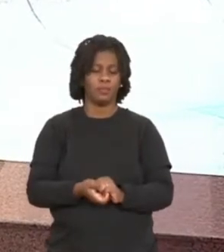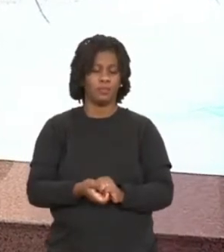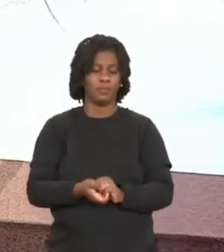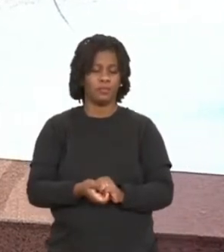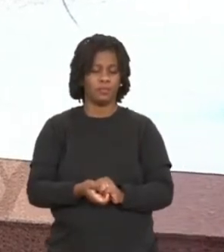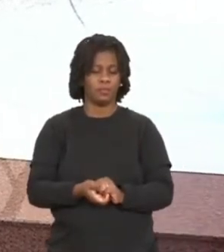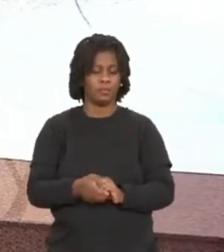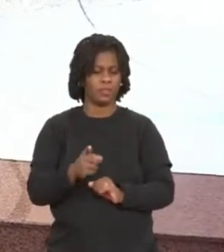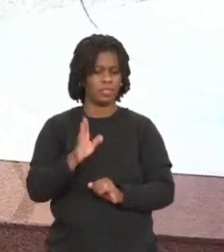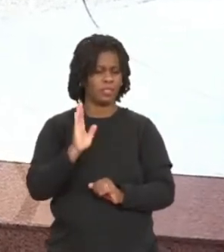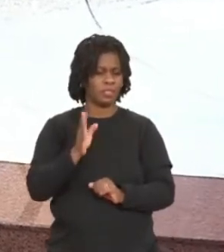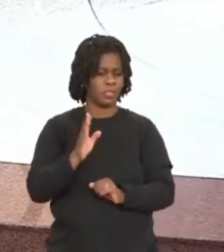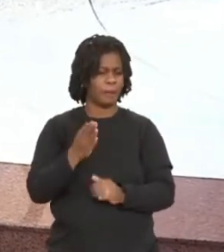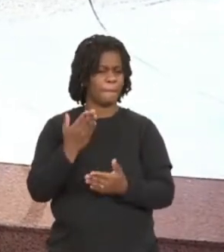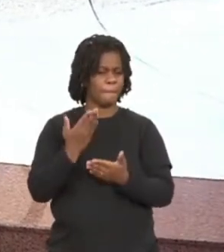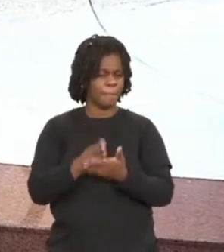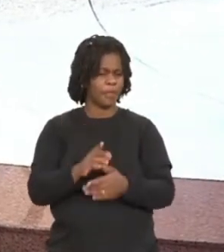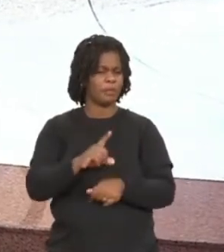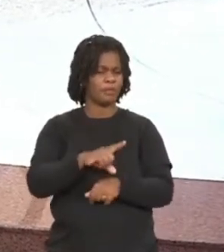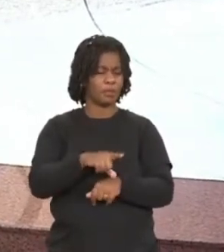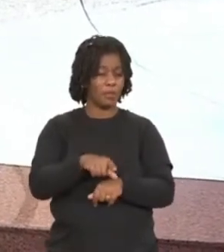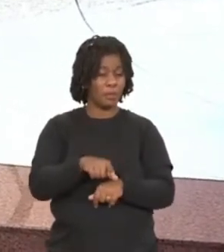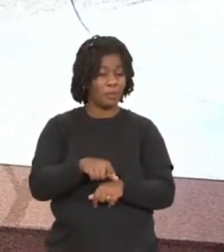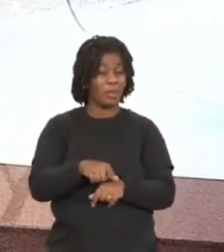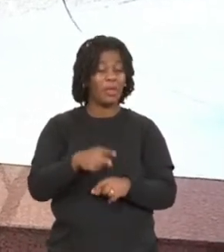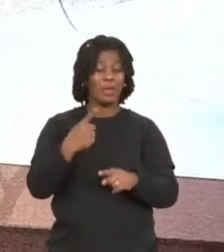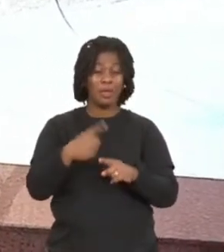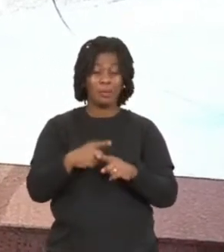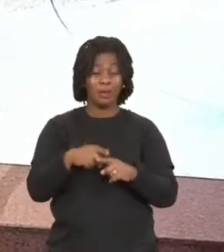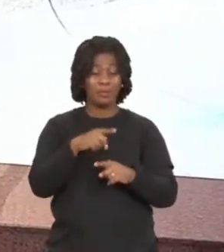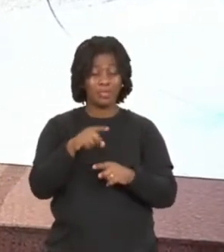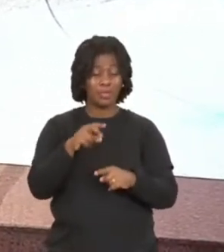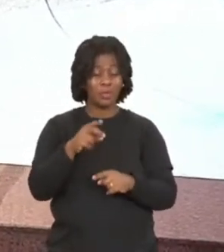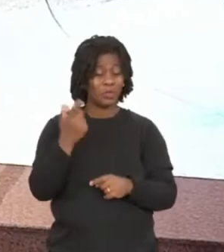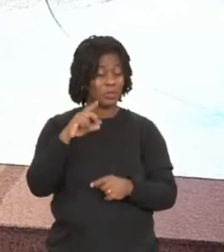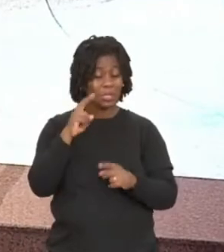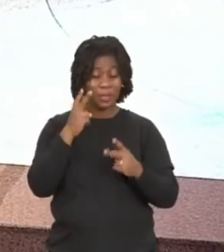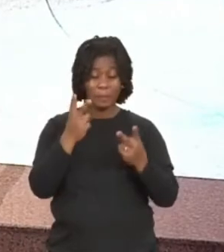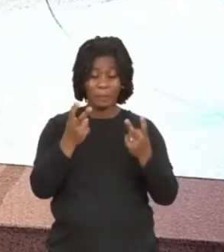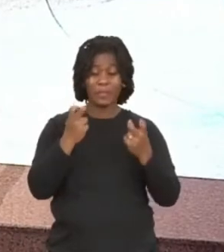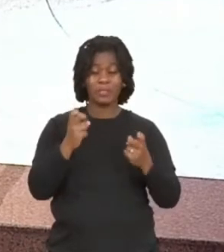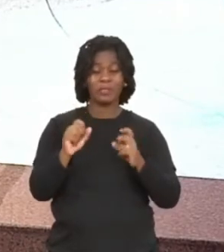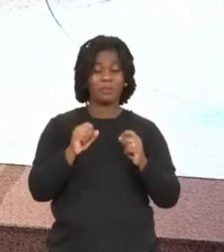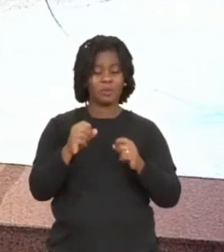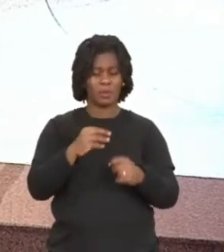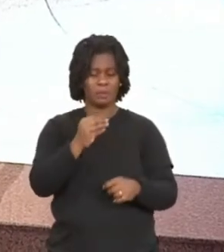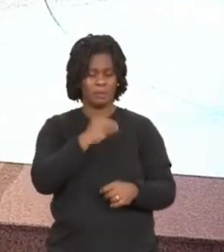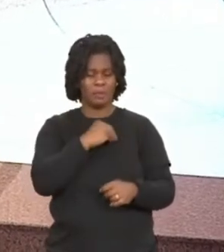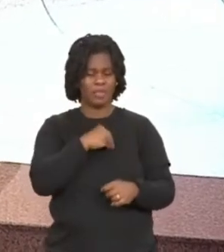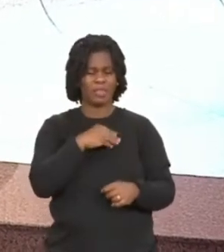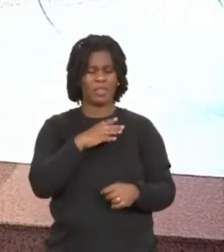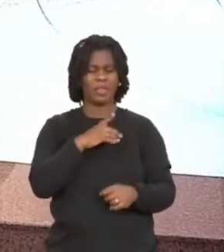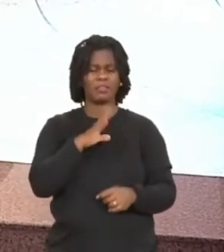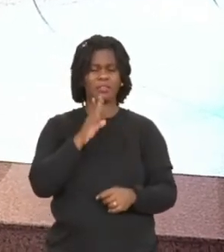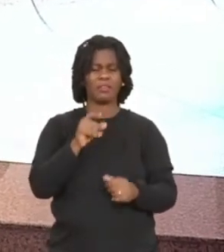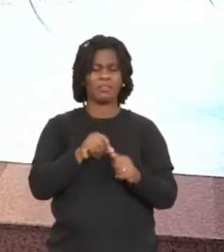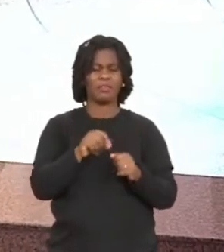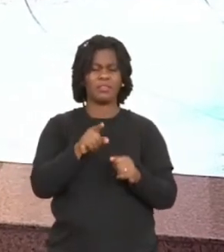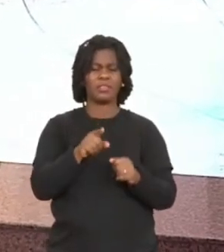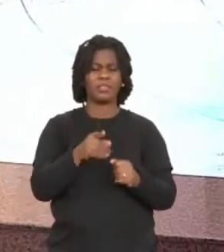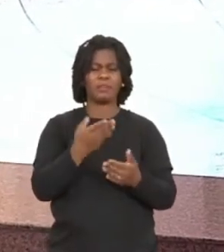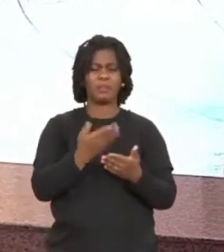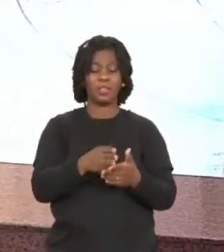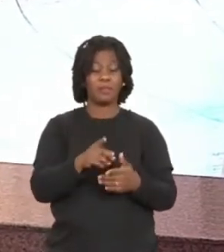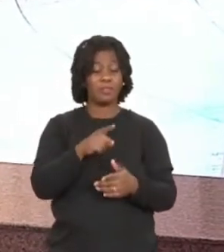Você já perdeu muito tempo. É porque você não consegue enxergar o que o pecado já fez você perder. É porque você não